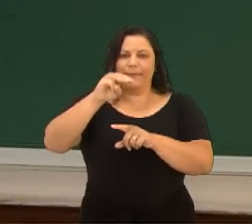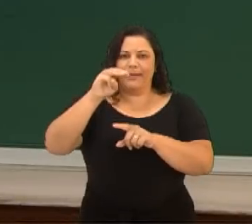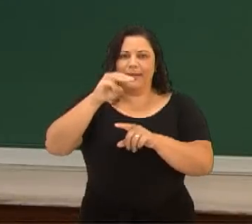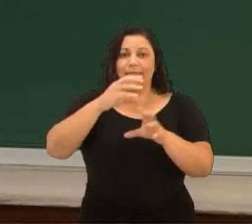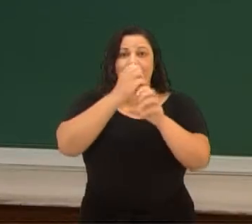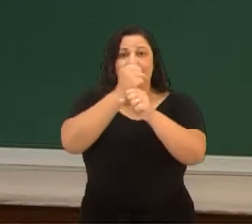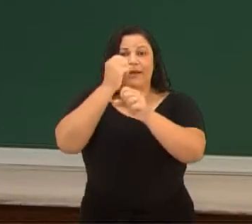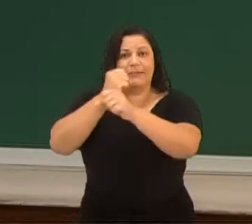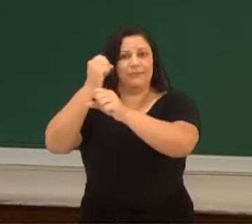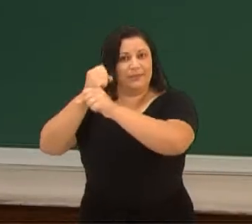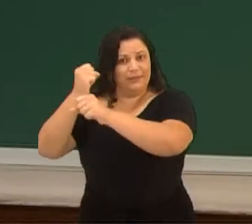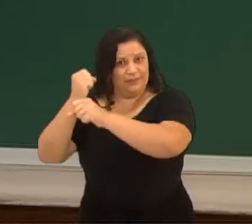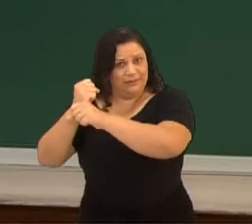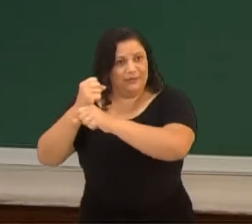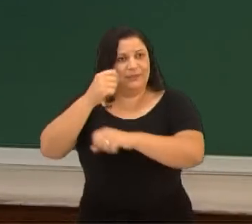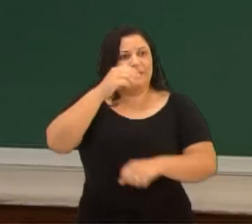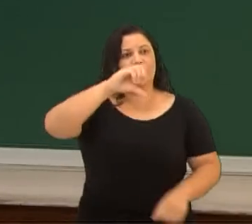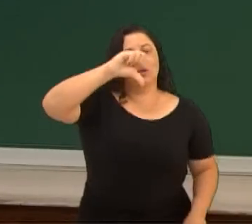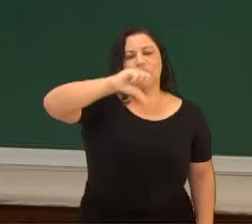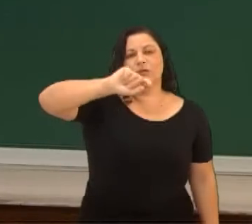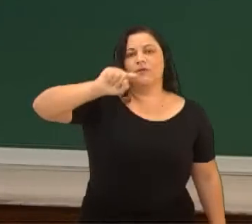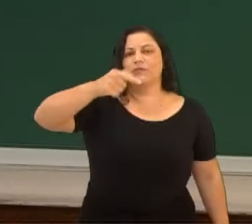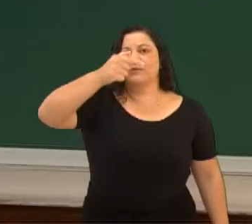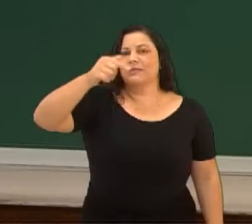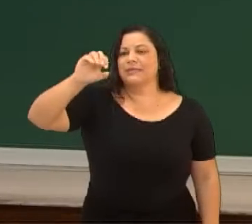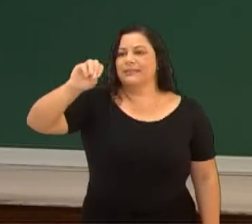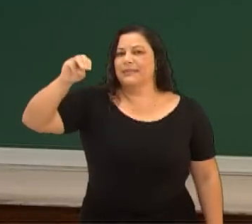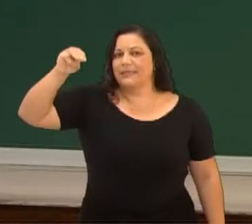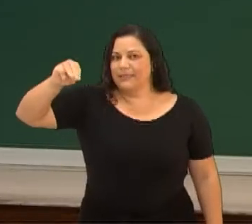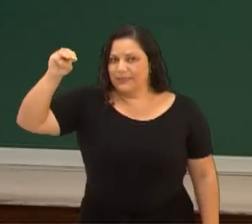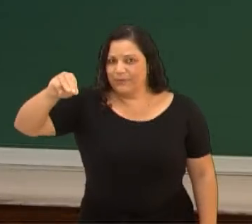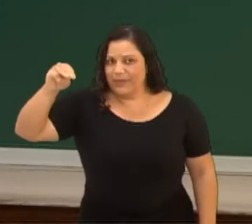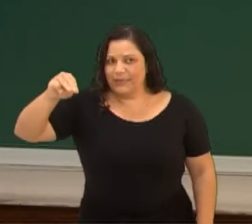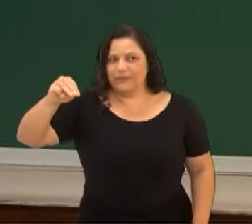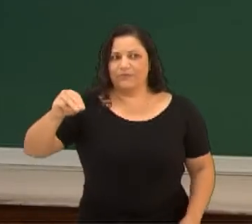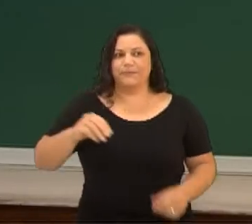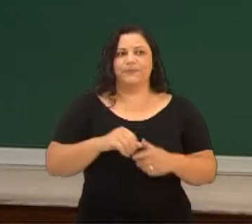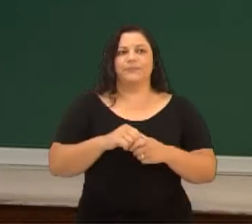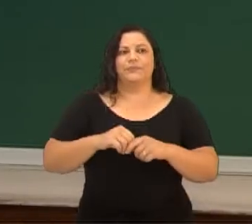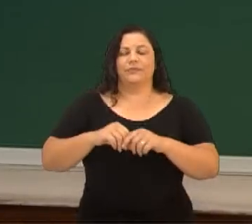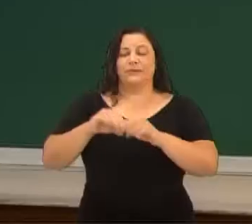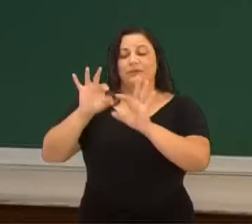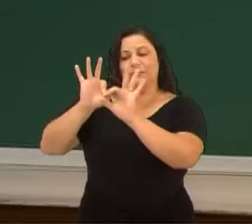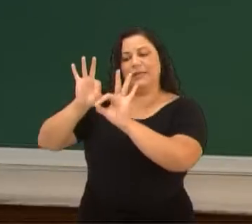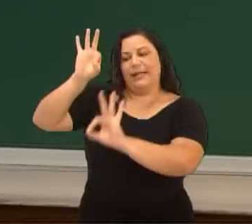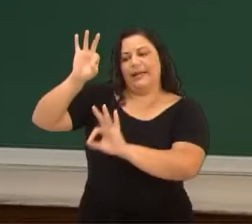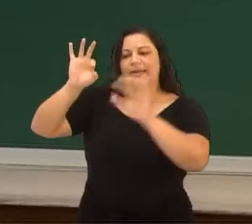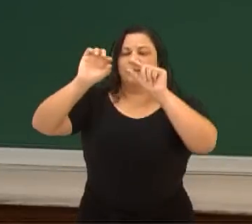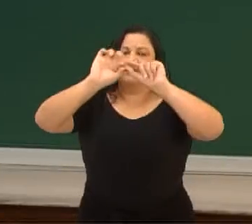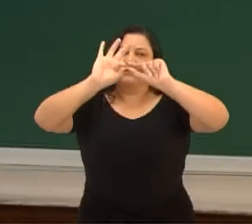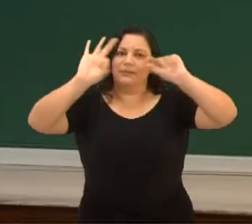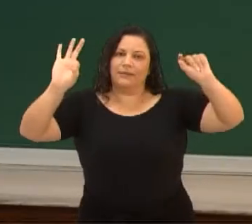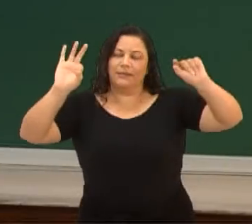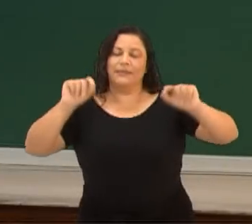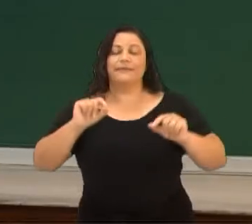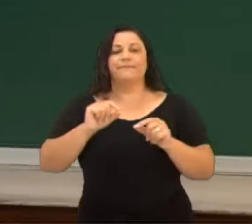mede 9,70 metros, ou seja, lados com medidas diferentes, ele é